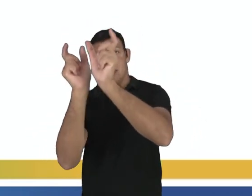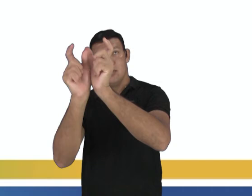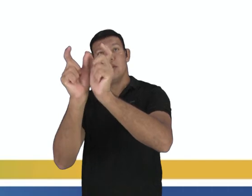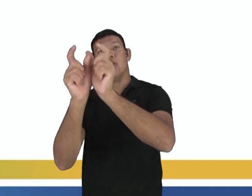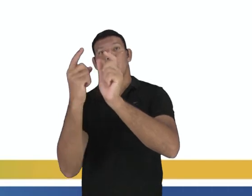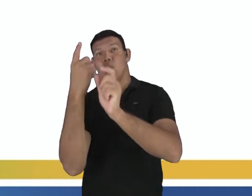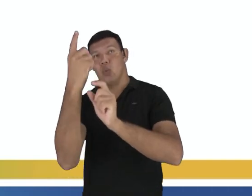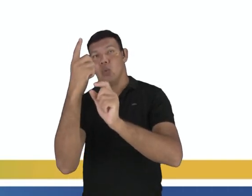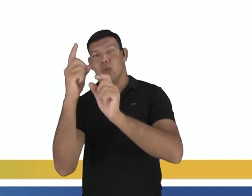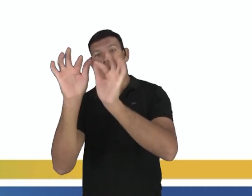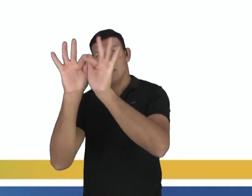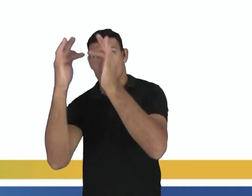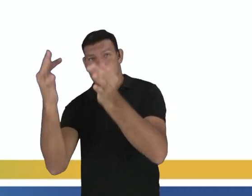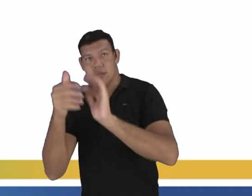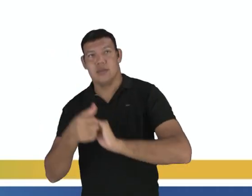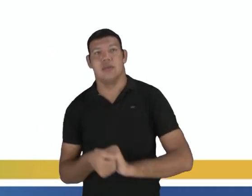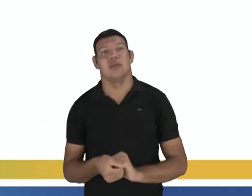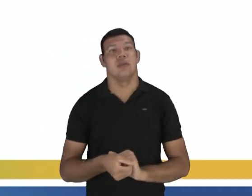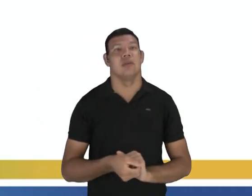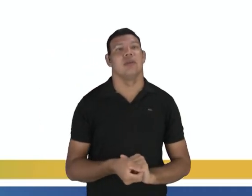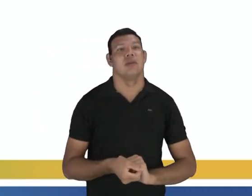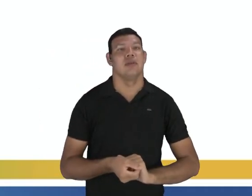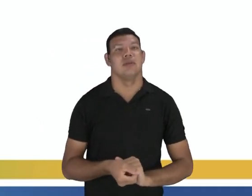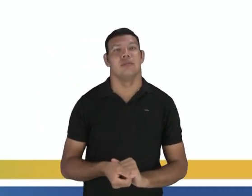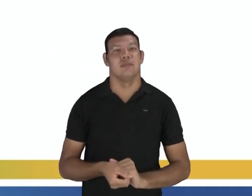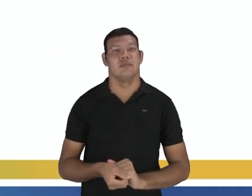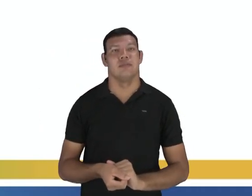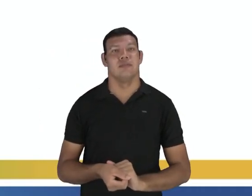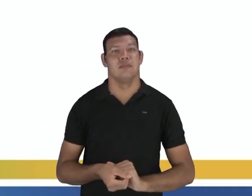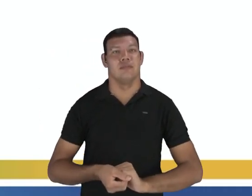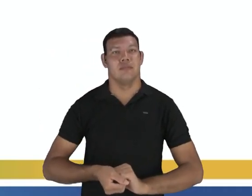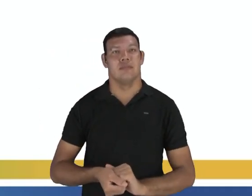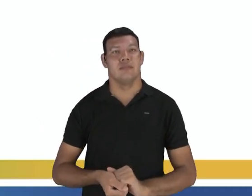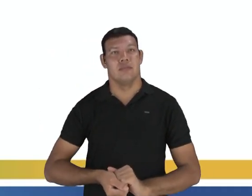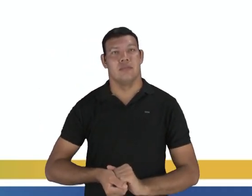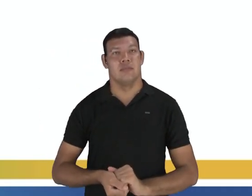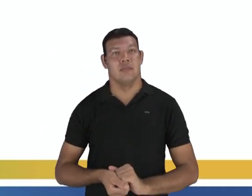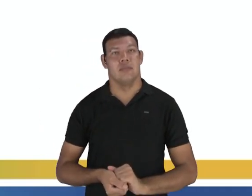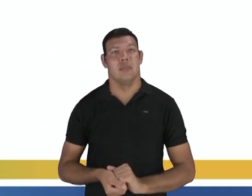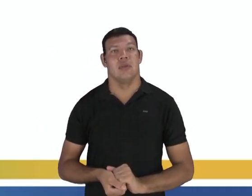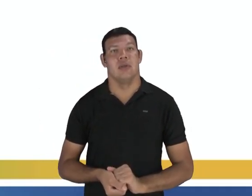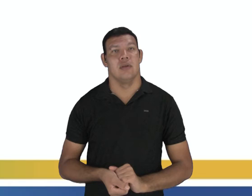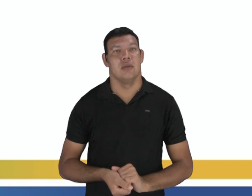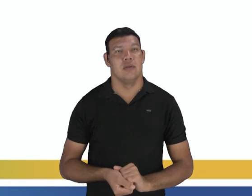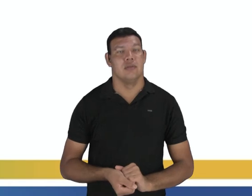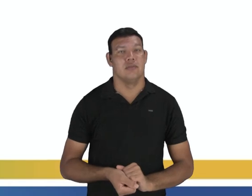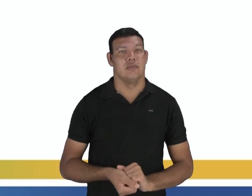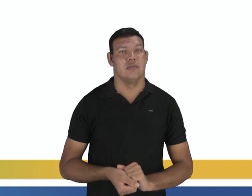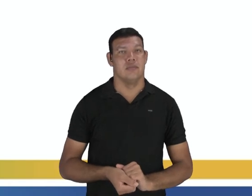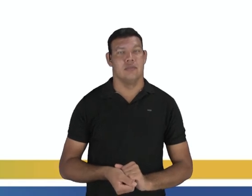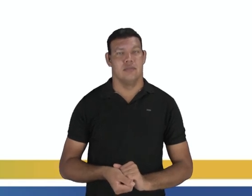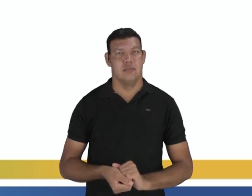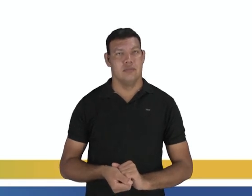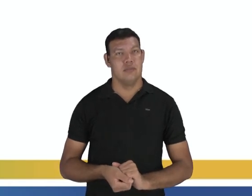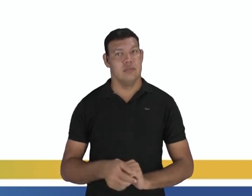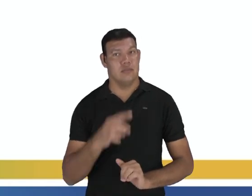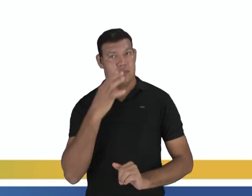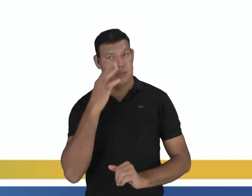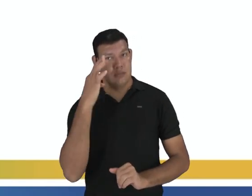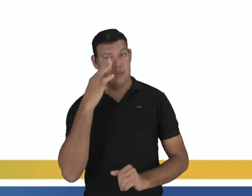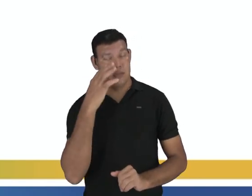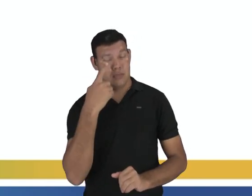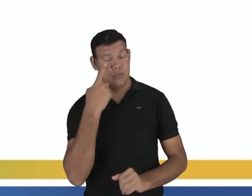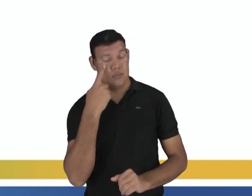uma composta e uma simples. E aqui nós temos 2, sendo que as 2 são simples. Então, a gente pode observar